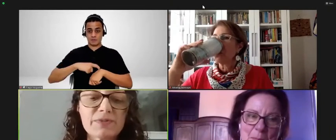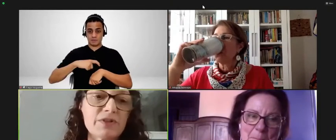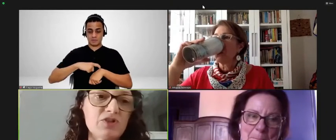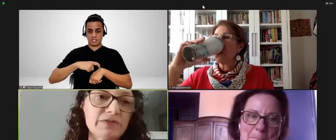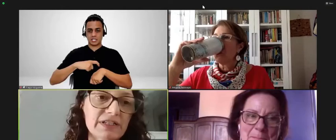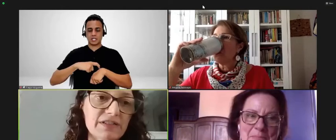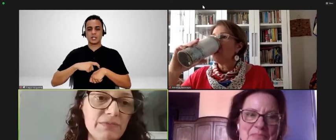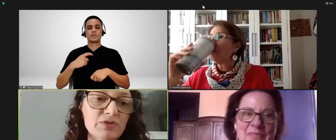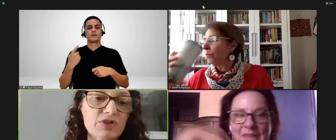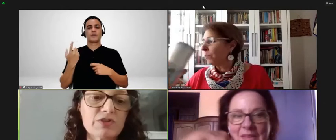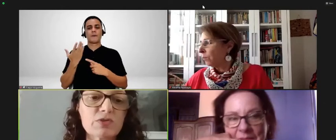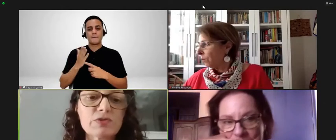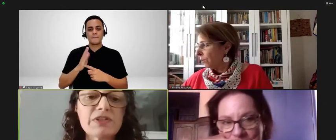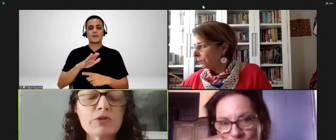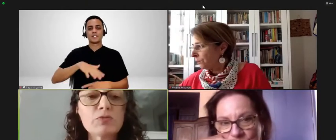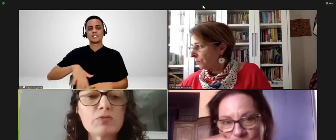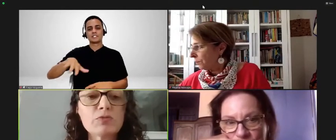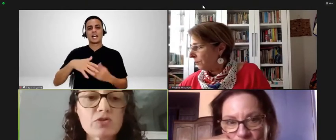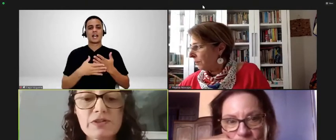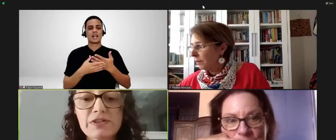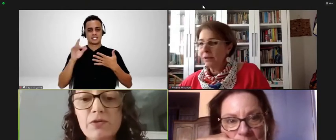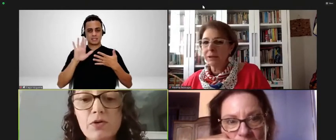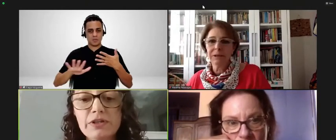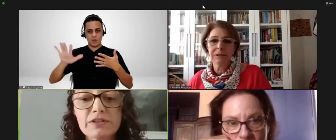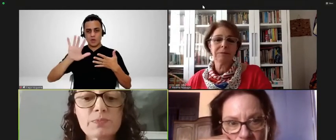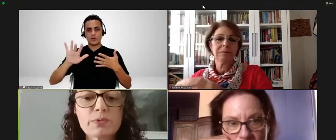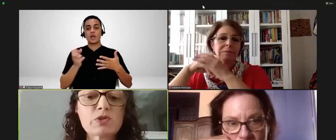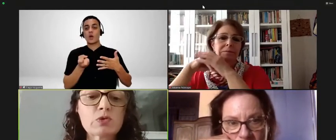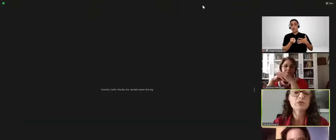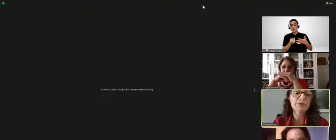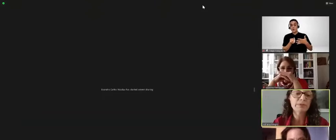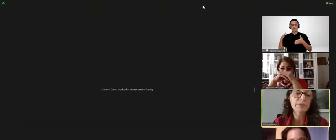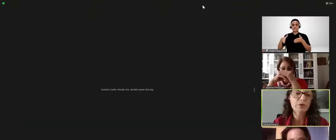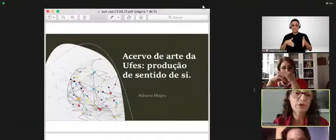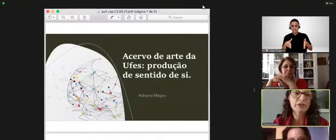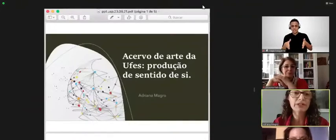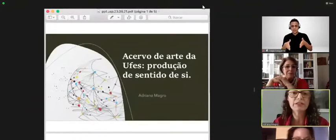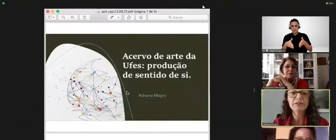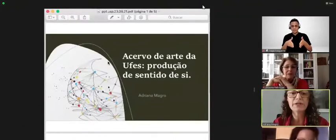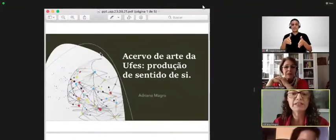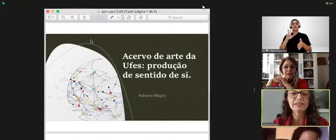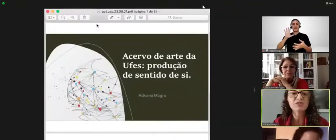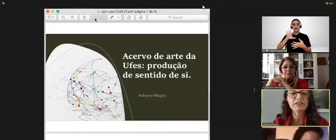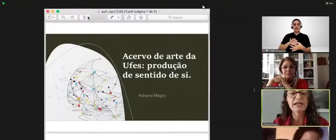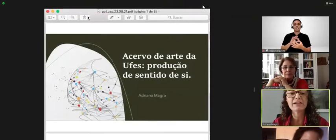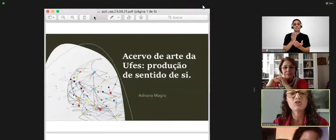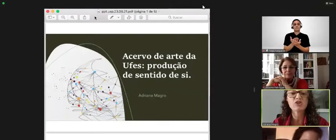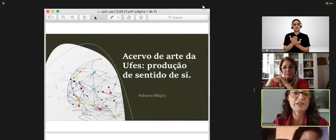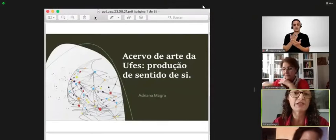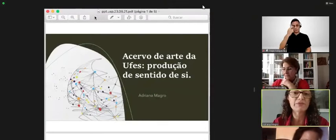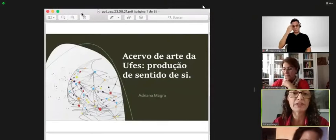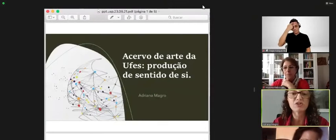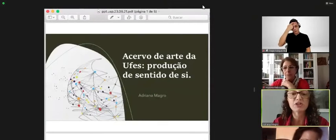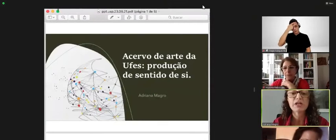na perspectiva da semiótica discursiva, algumas direções teóricas para o estudo da memória e para a identidade de